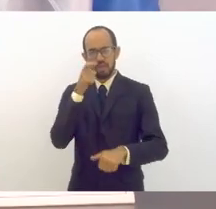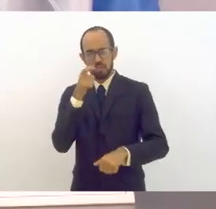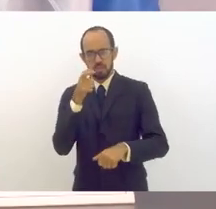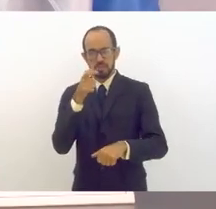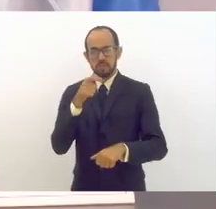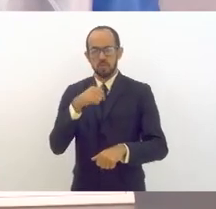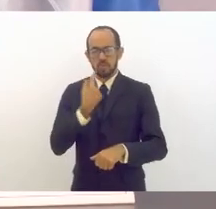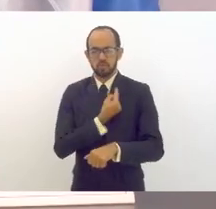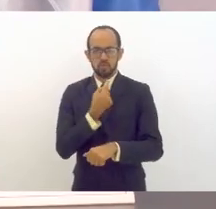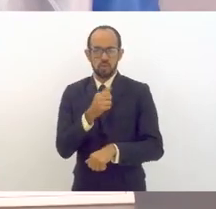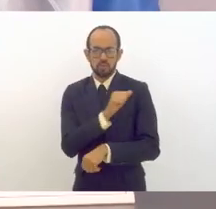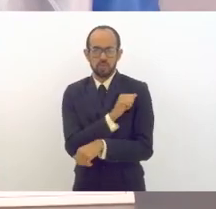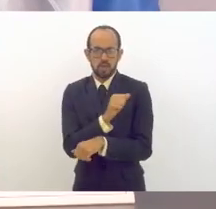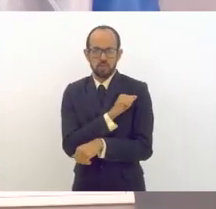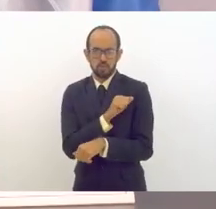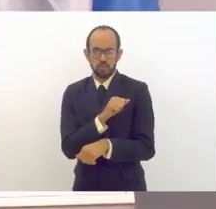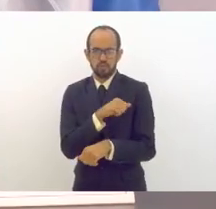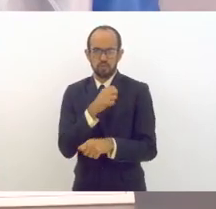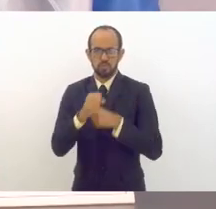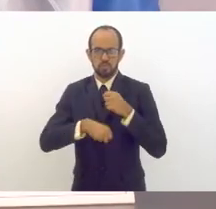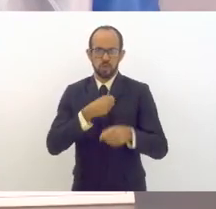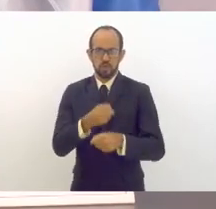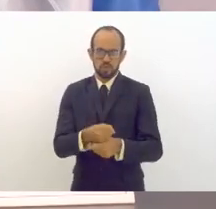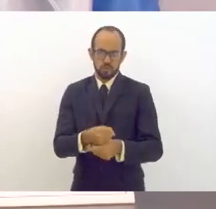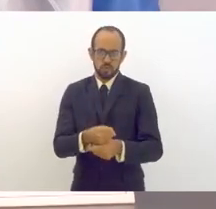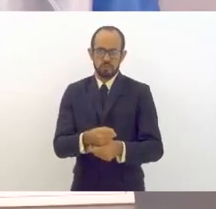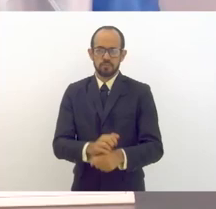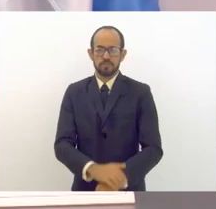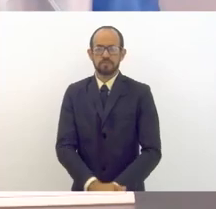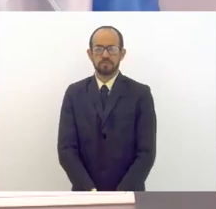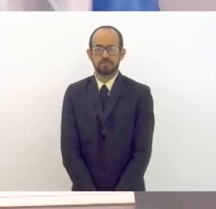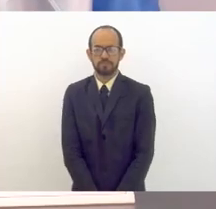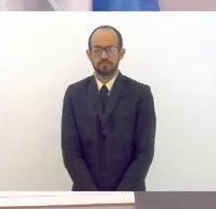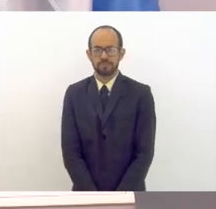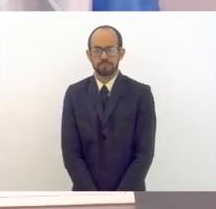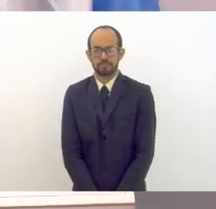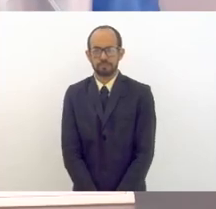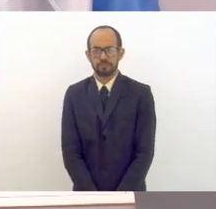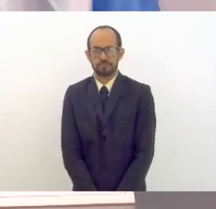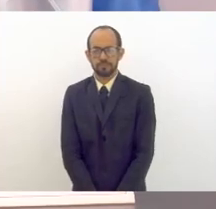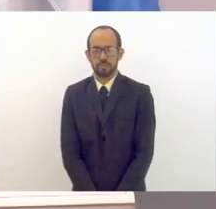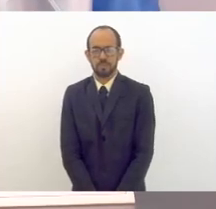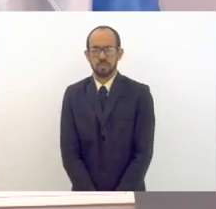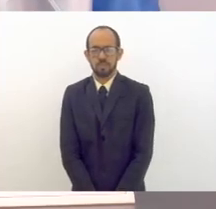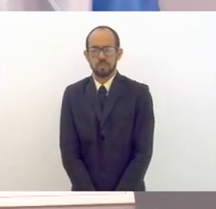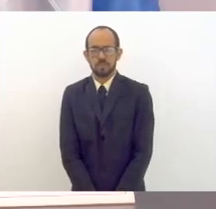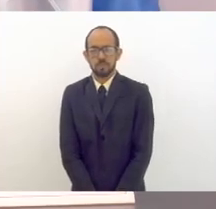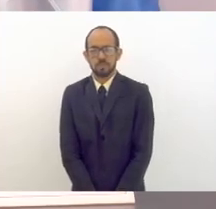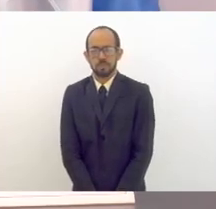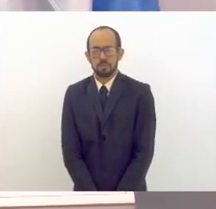nossos estudantes para o ano letivo que vai se iniciar no próximo período. Então,